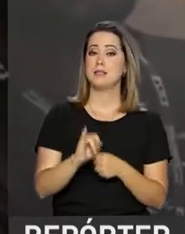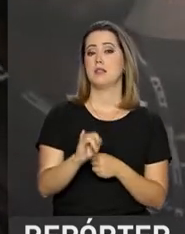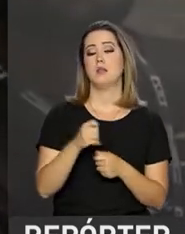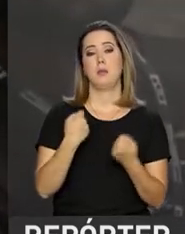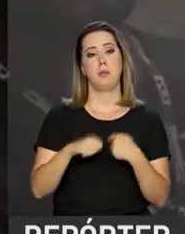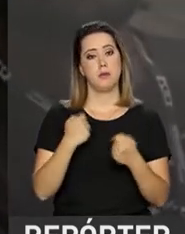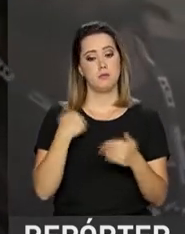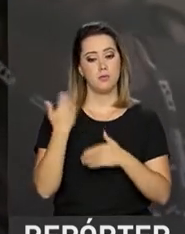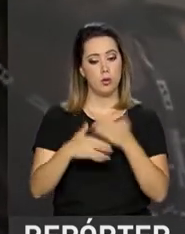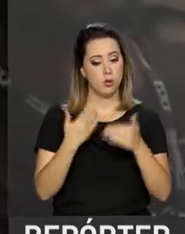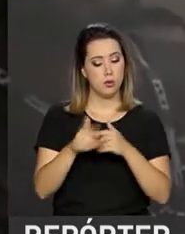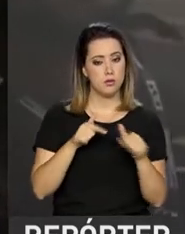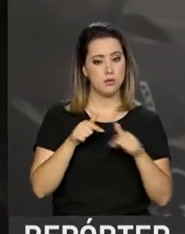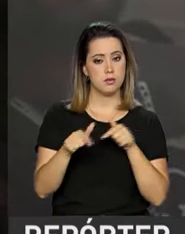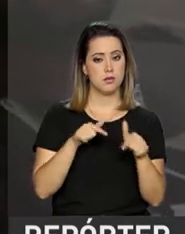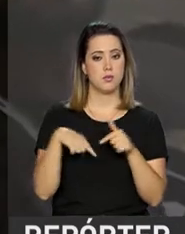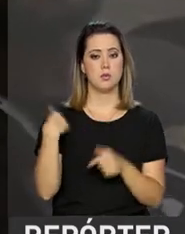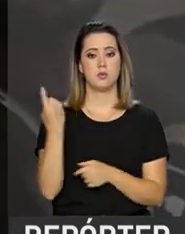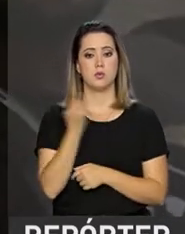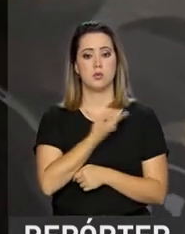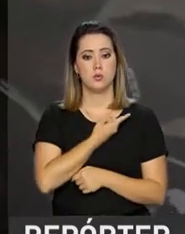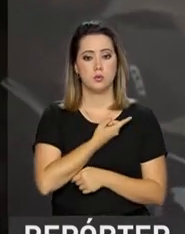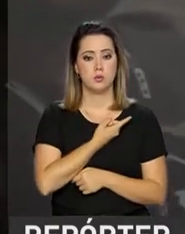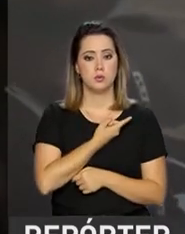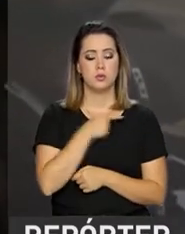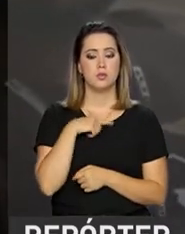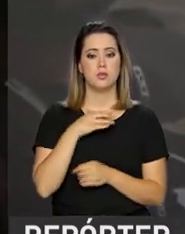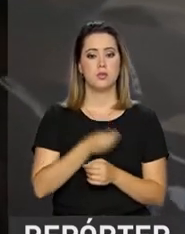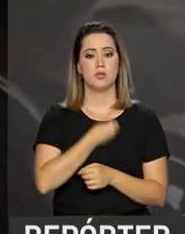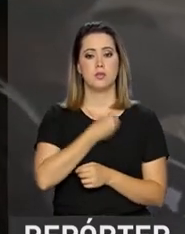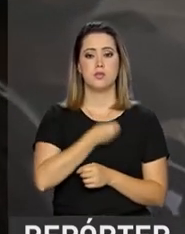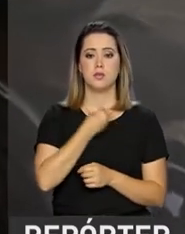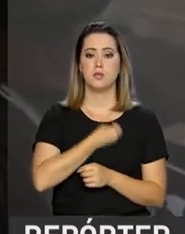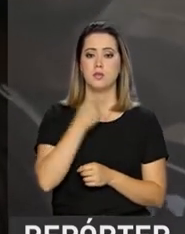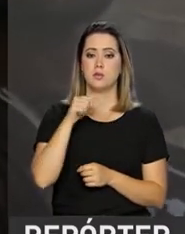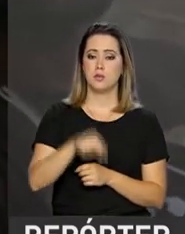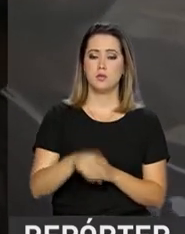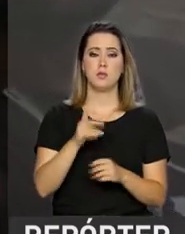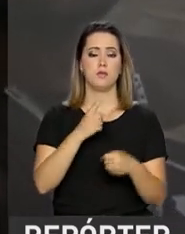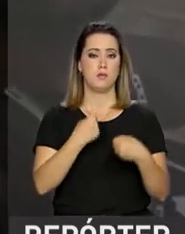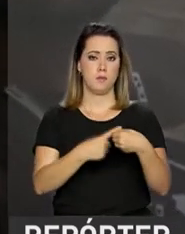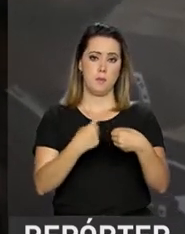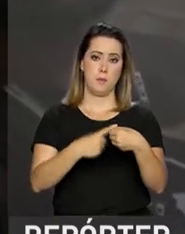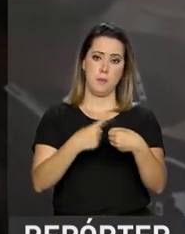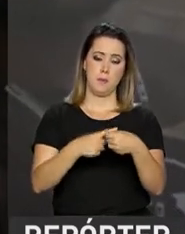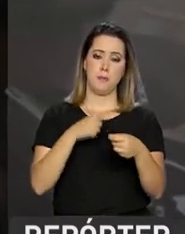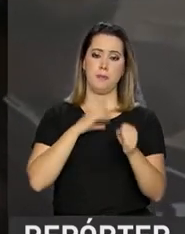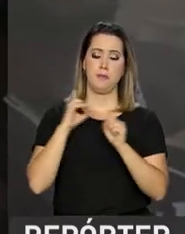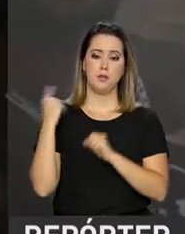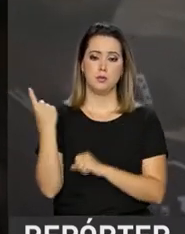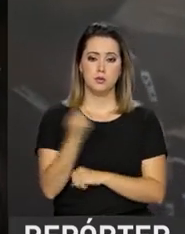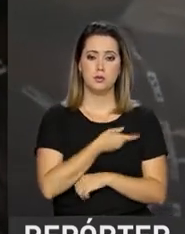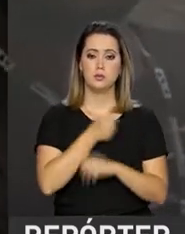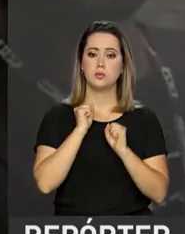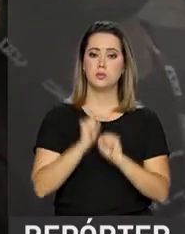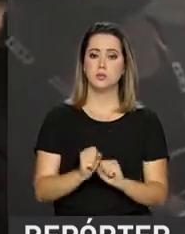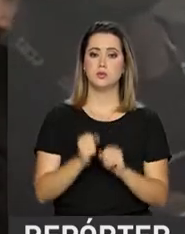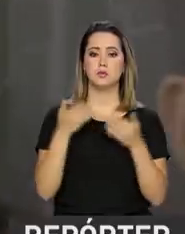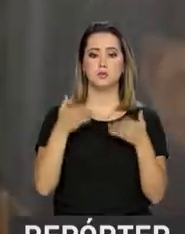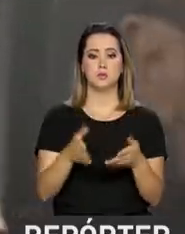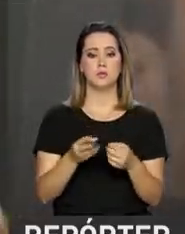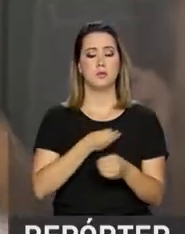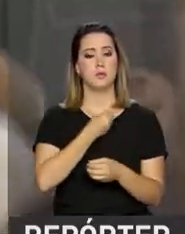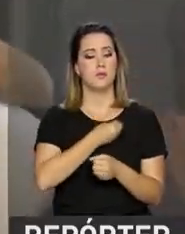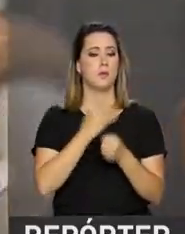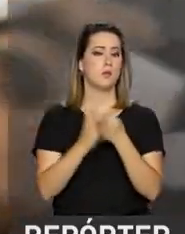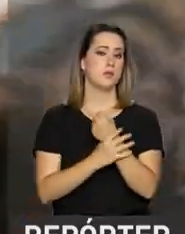para que nós, você, eu e aqueles que moram, que vivem, que amam a cidade, o Estado, todos nós possamos viver com segurança.